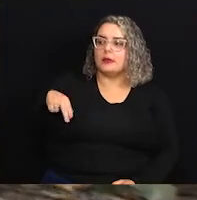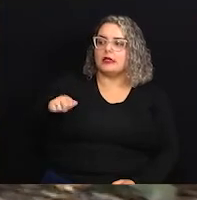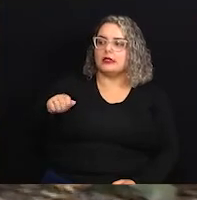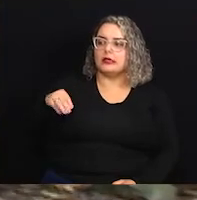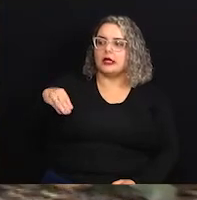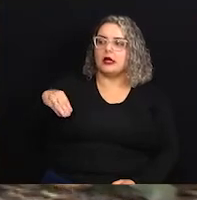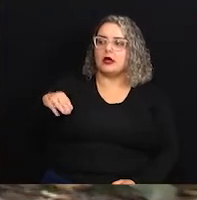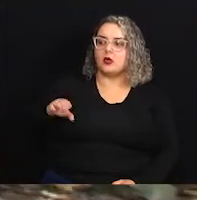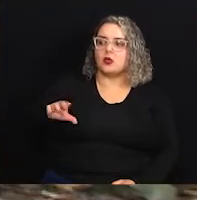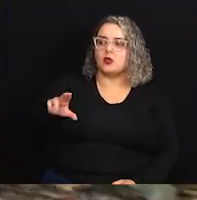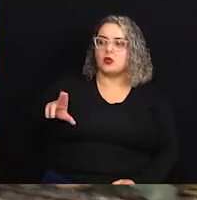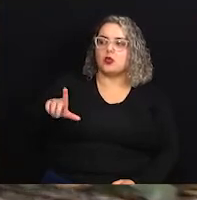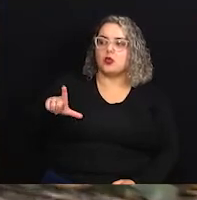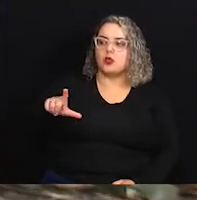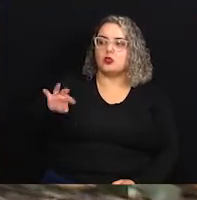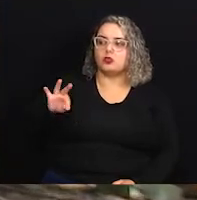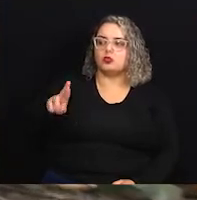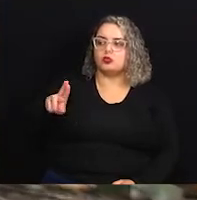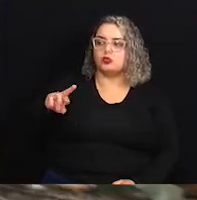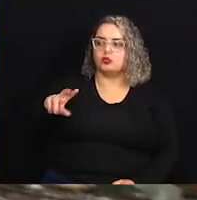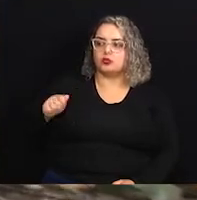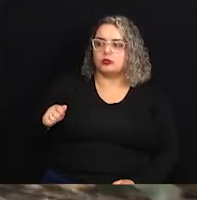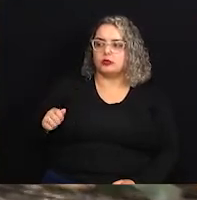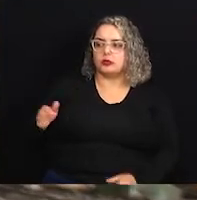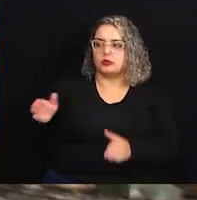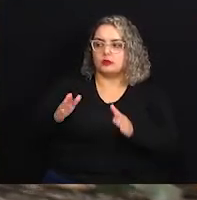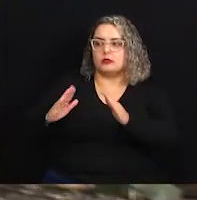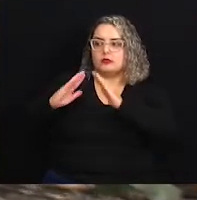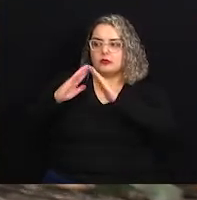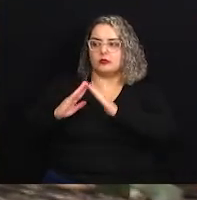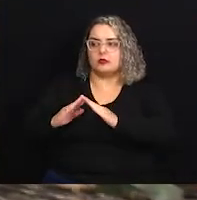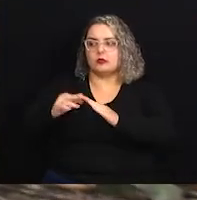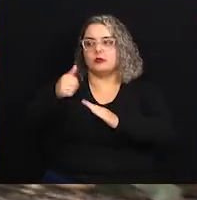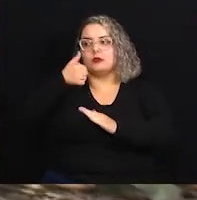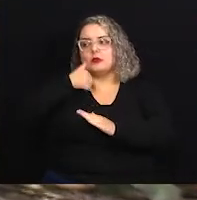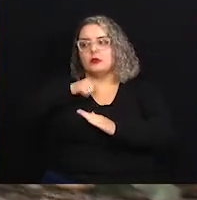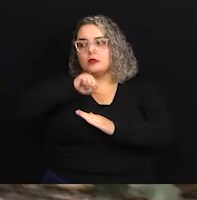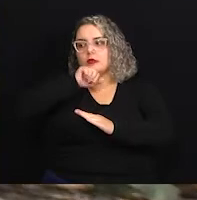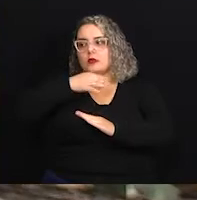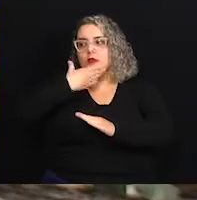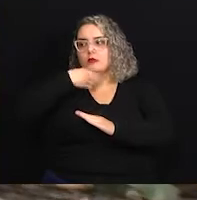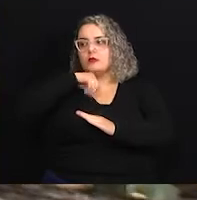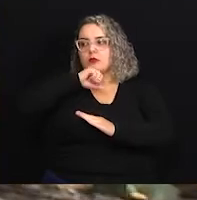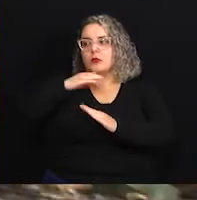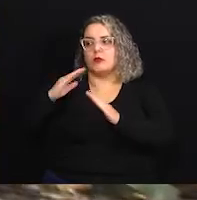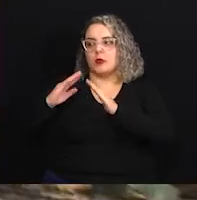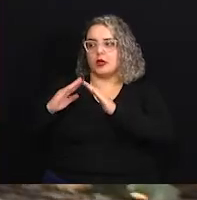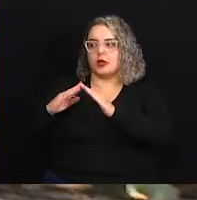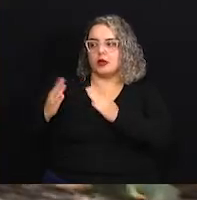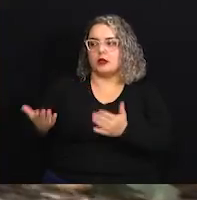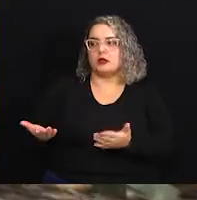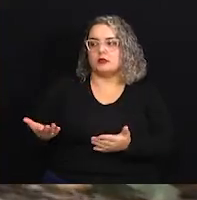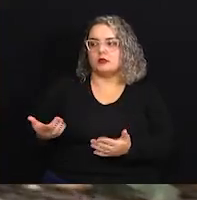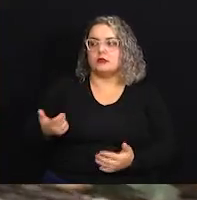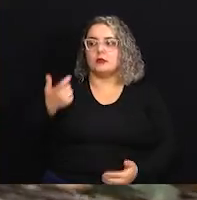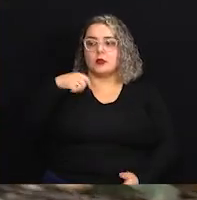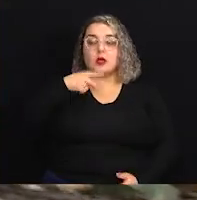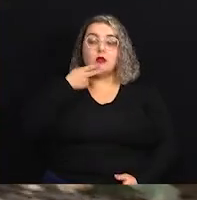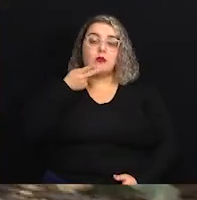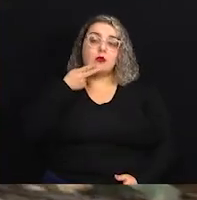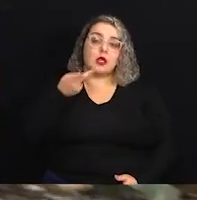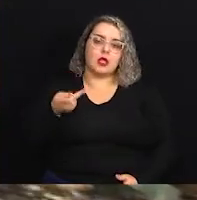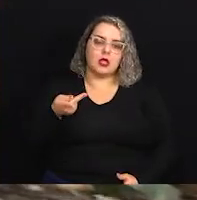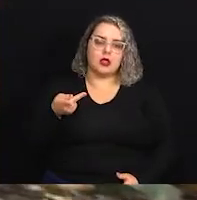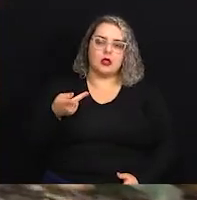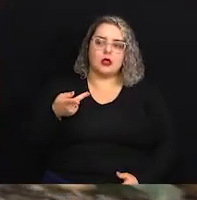permacultura. E na época eu morava na casa da minha mãe, na casa do meu pai. Eu digo que eu